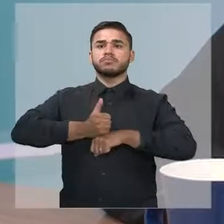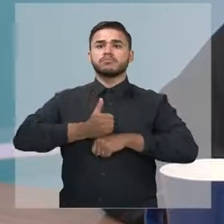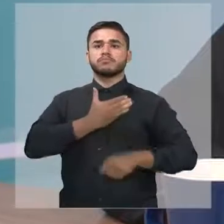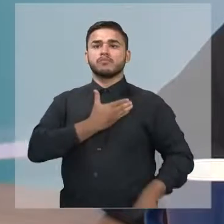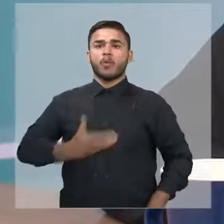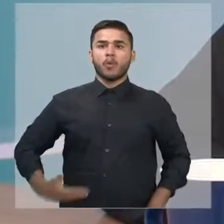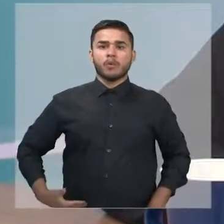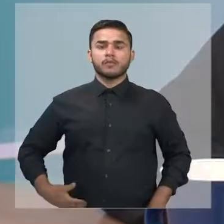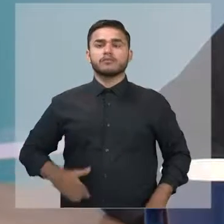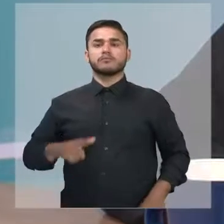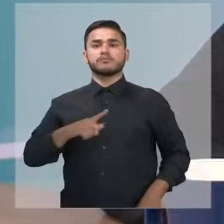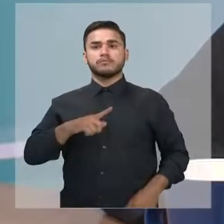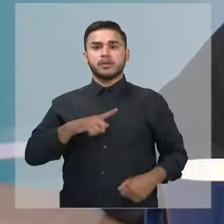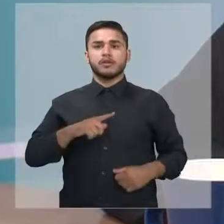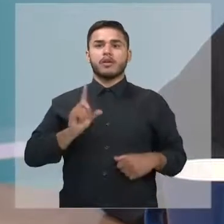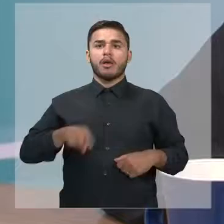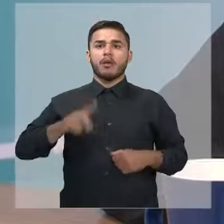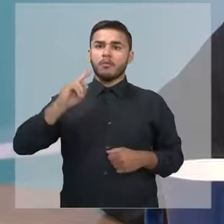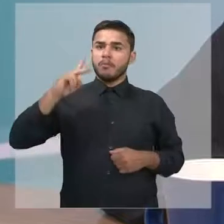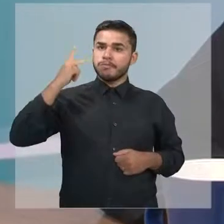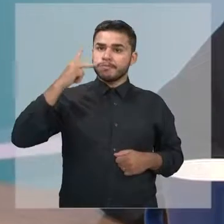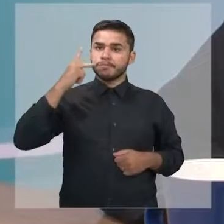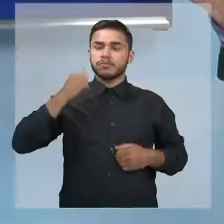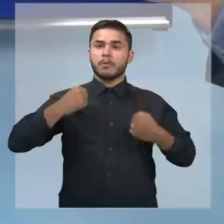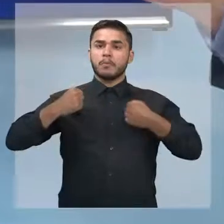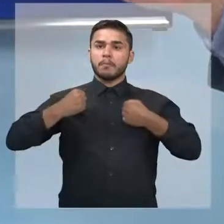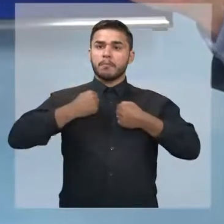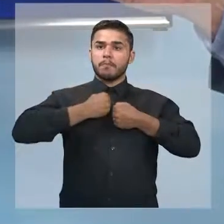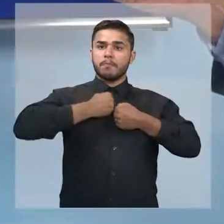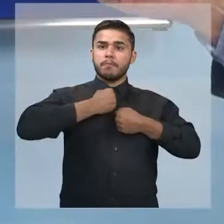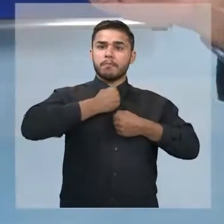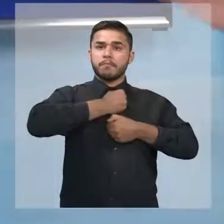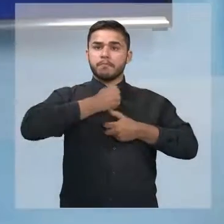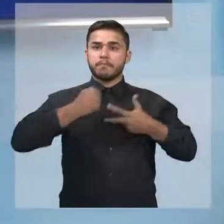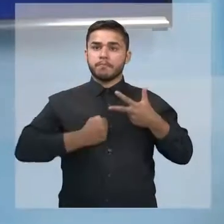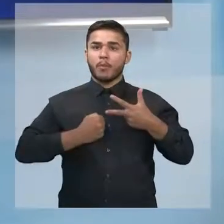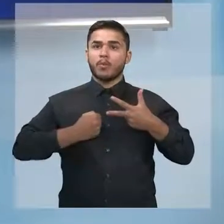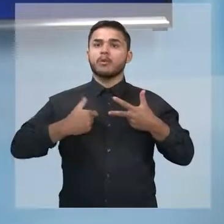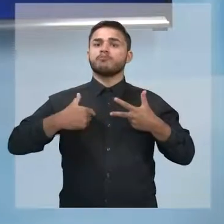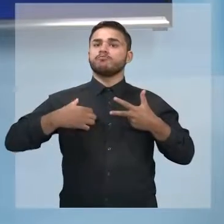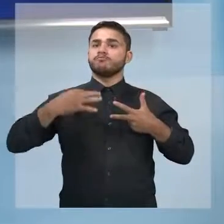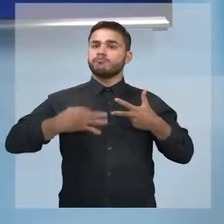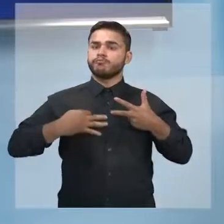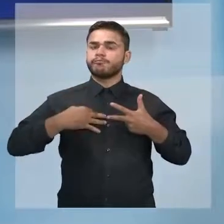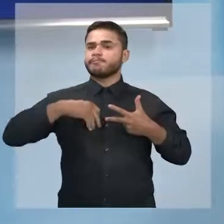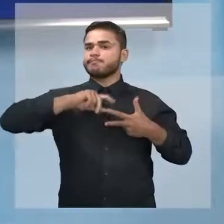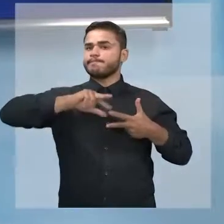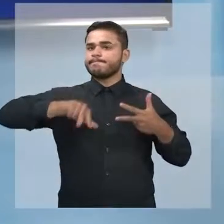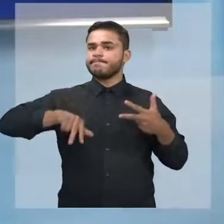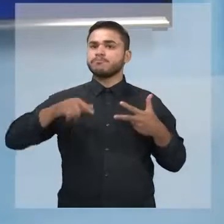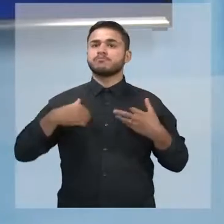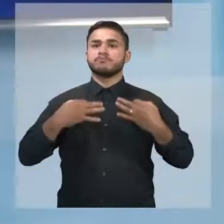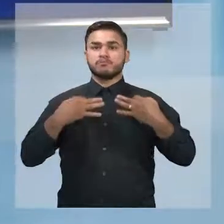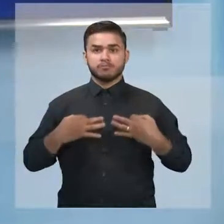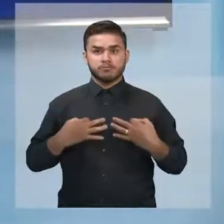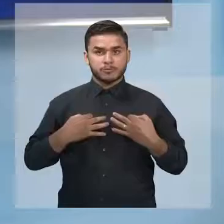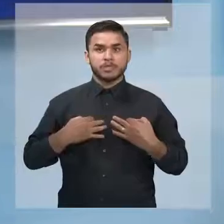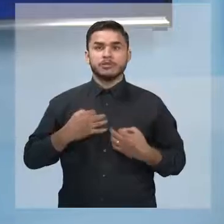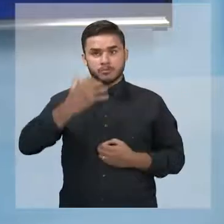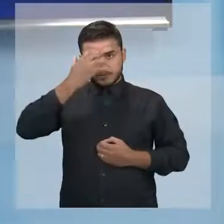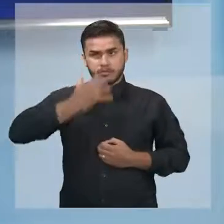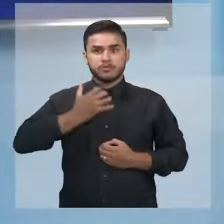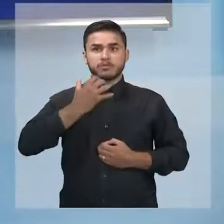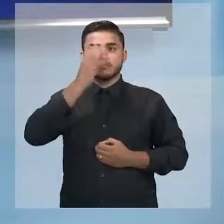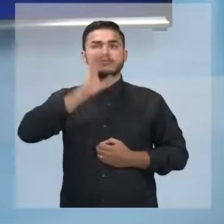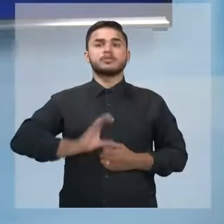comportem republicanamente como deveriam fazê-lo, porque declarações como essa, ela está fora de todo e qualquer padrão de